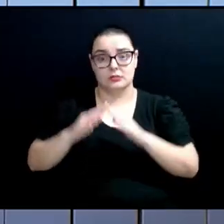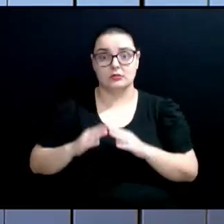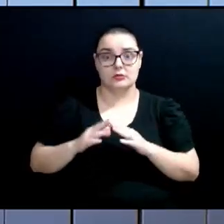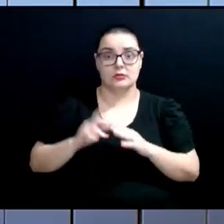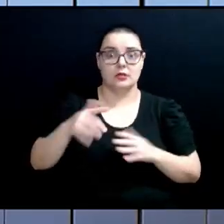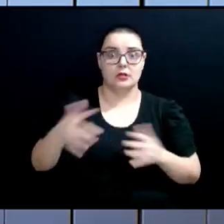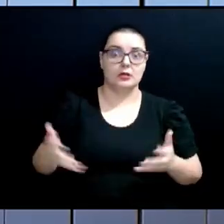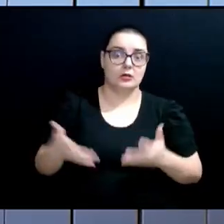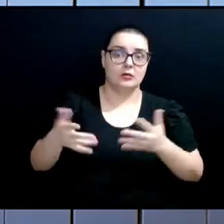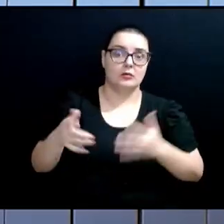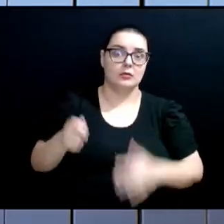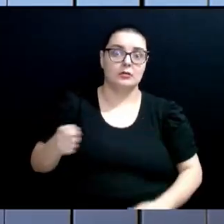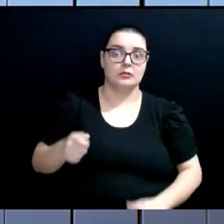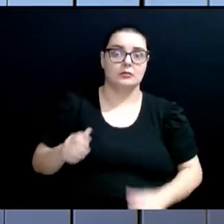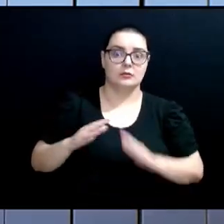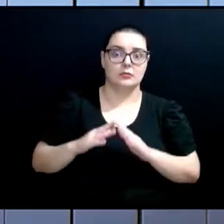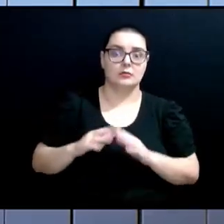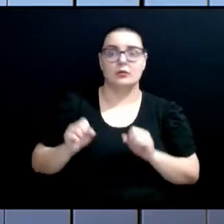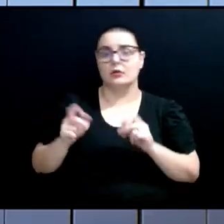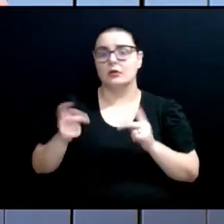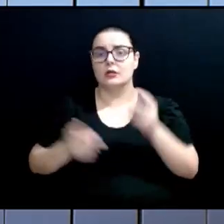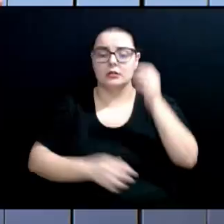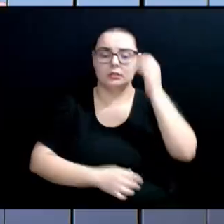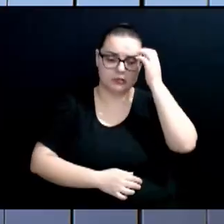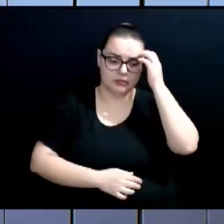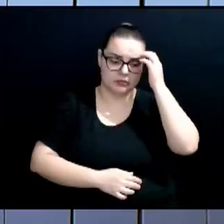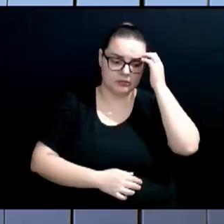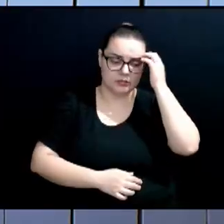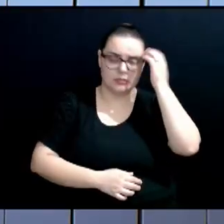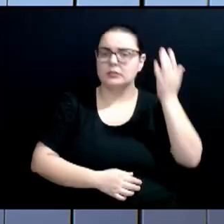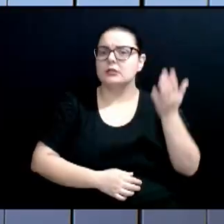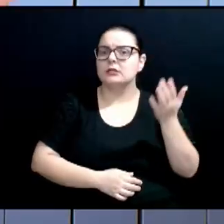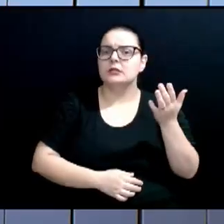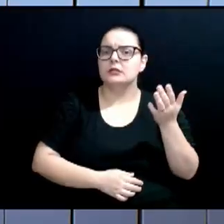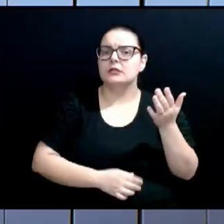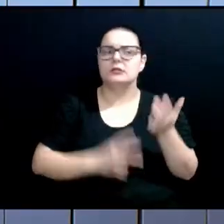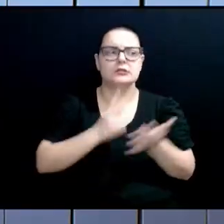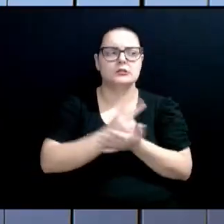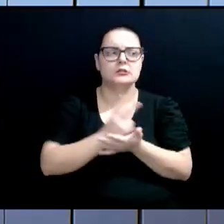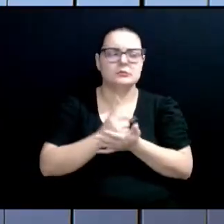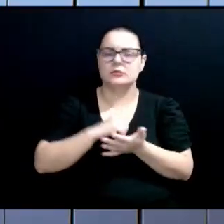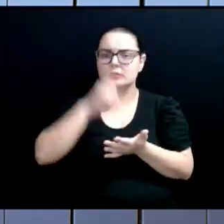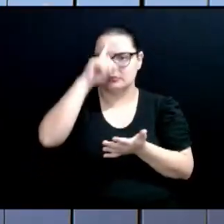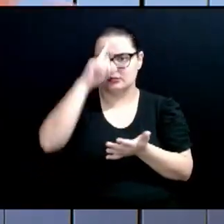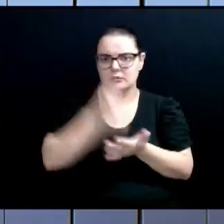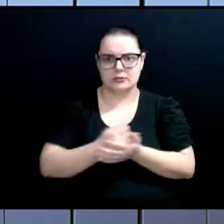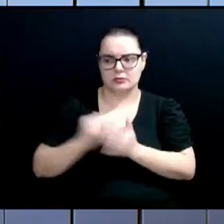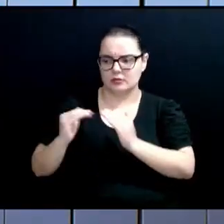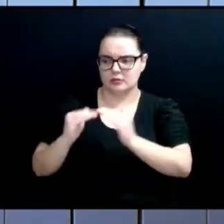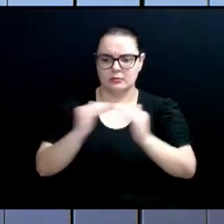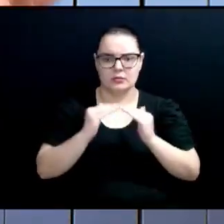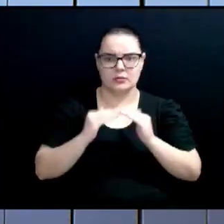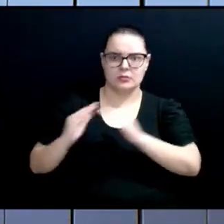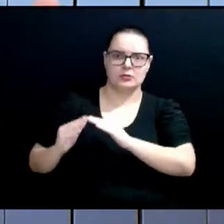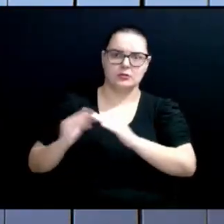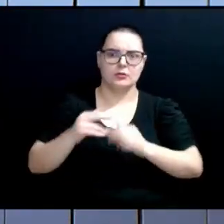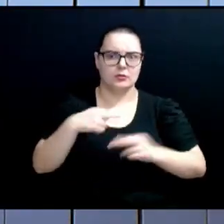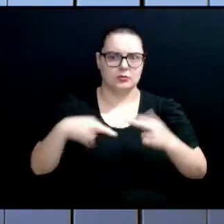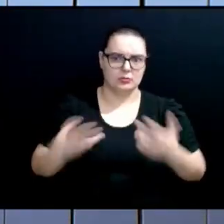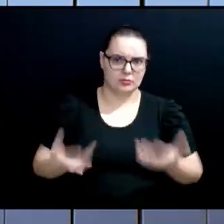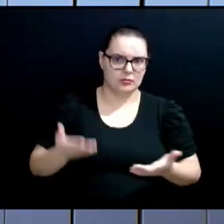de moradores, tá bom, mas há sempre uma decisão unânime dos moradores a respeito disso,